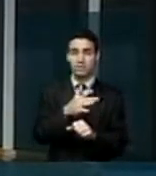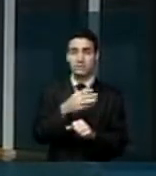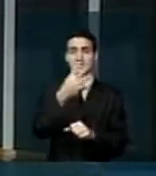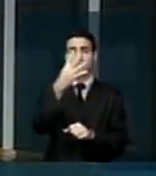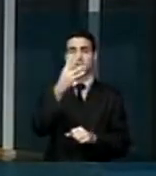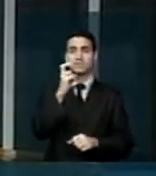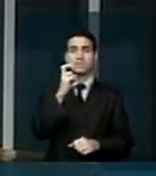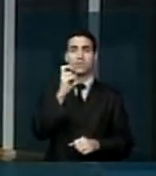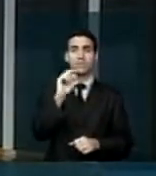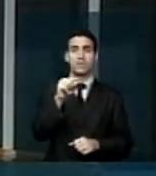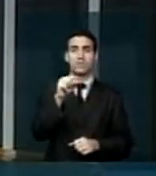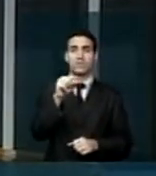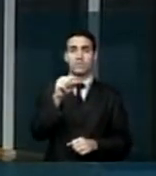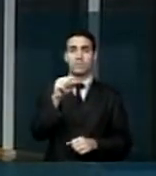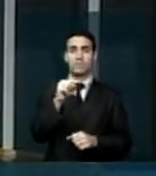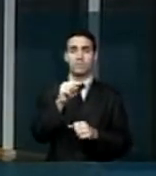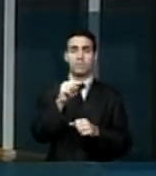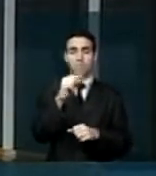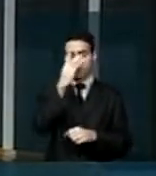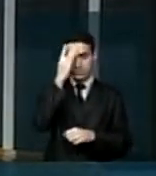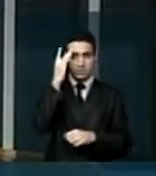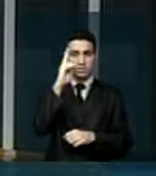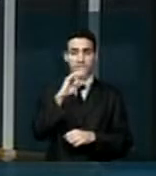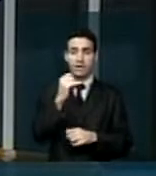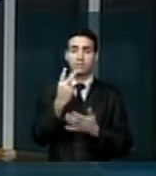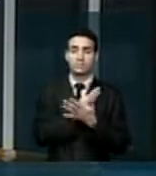que ficarão prejudicadas.